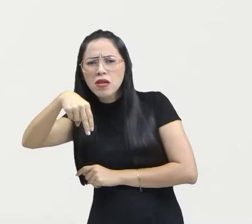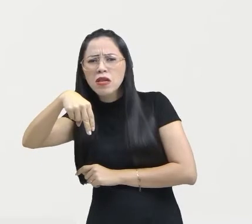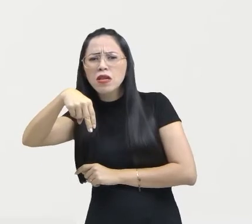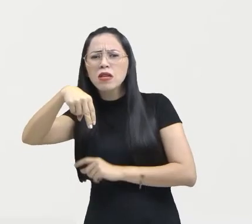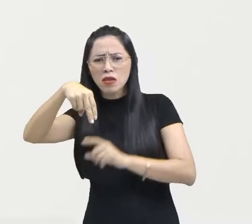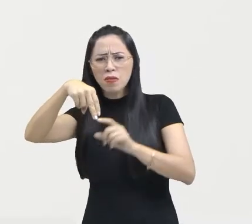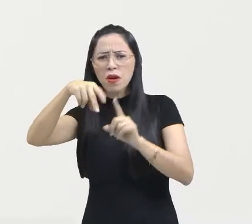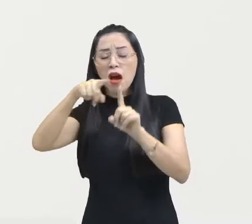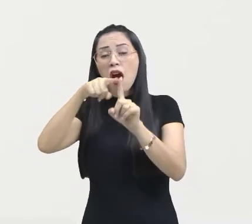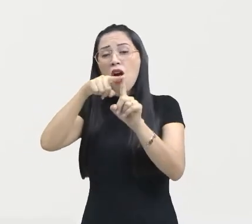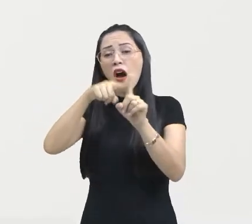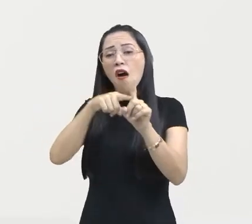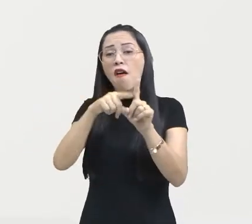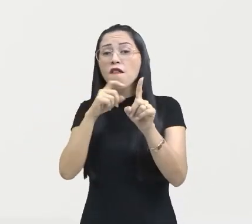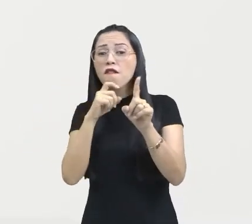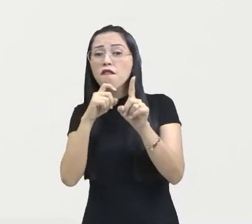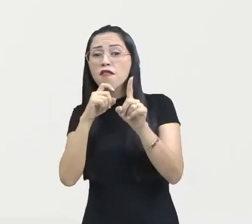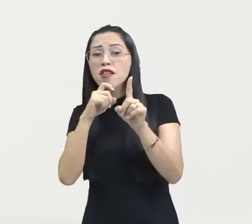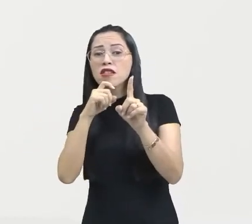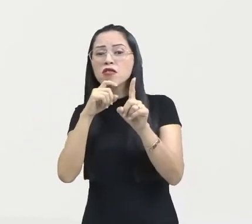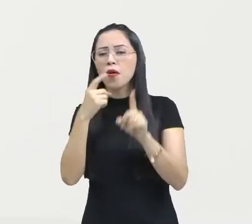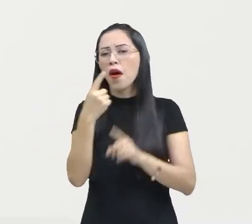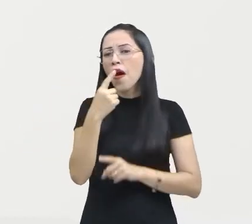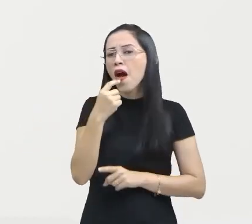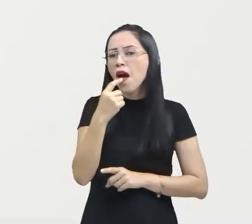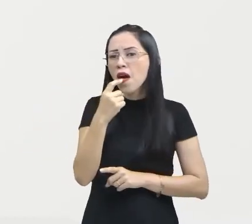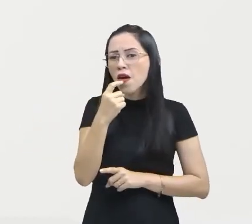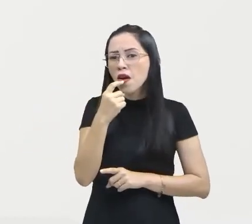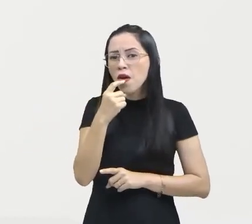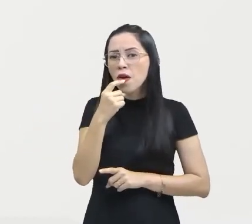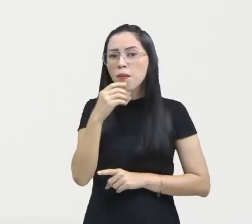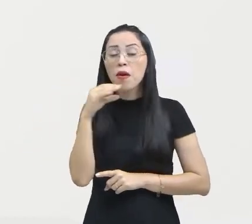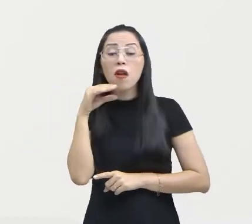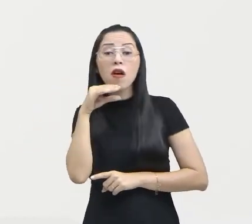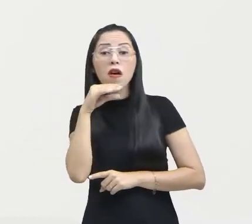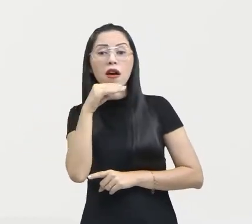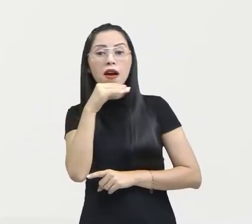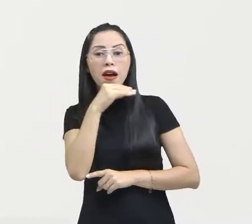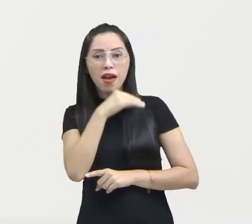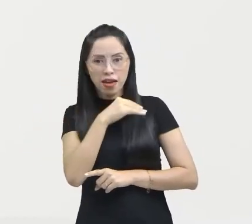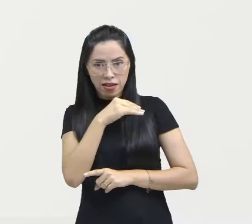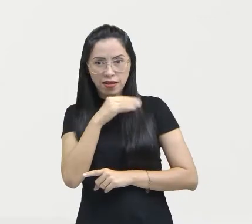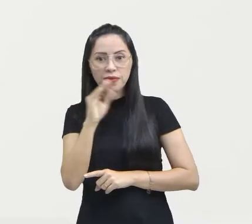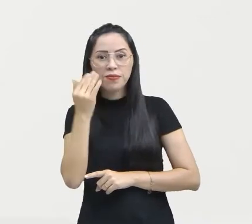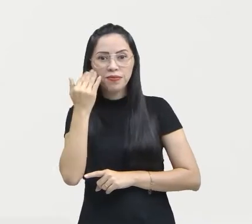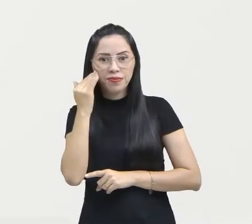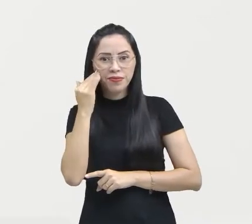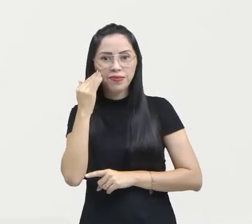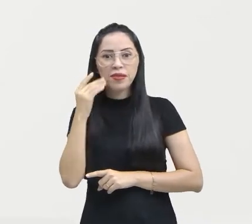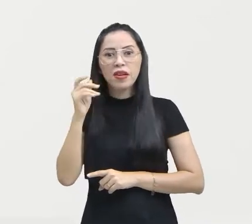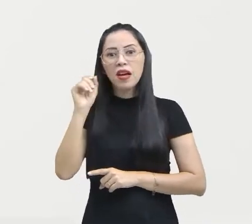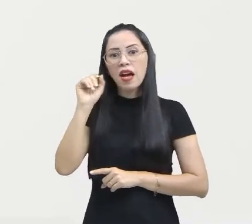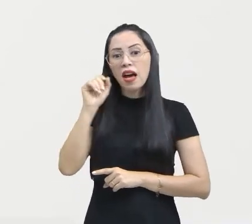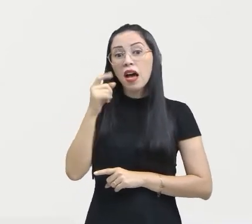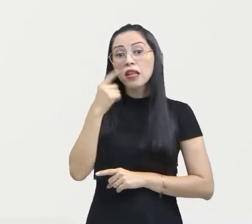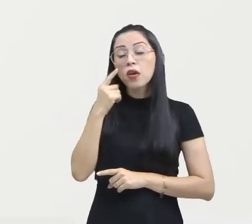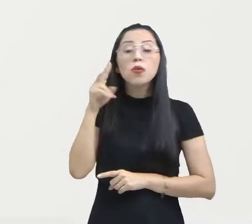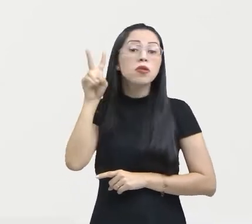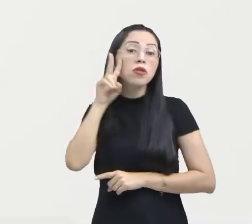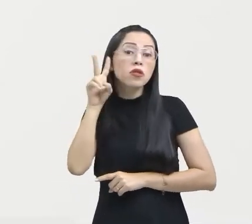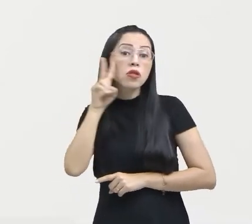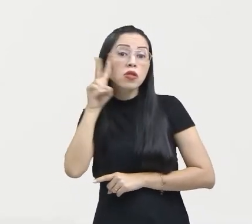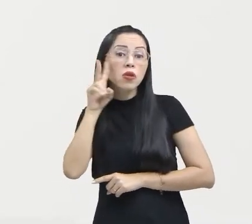a máxima que esse local vai ter nesse dia é 22. E o que nós temos para esse dia? Bom, nós podemos observar que para esse dia nós temos o